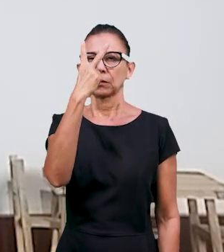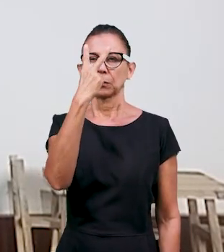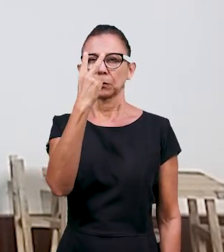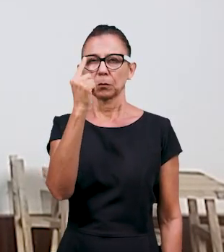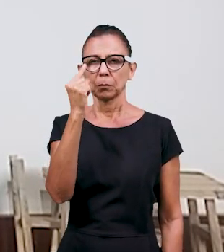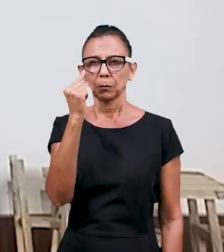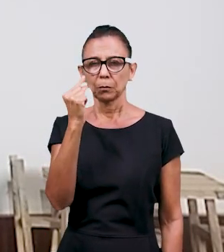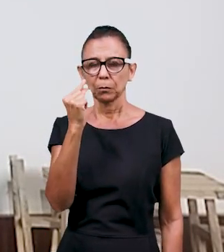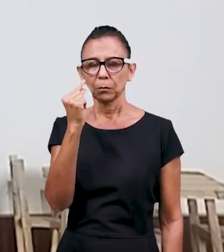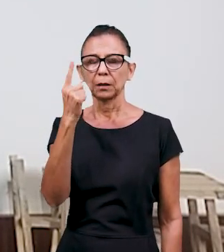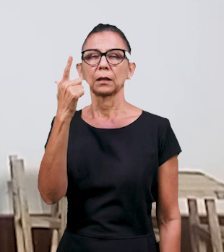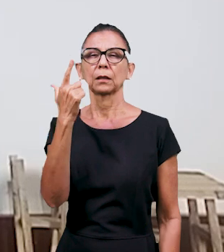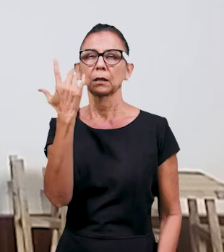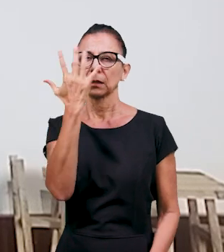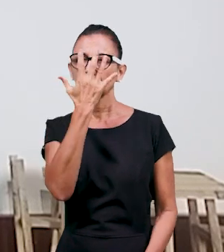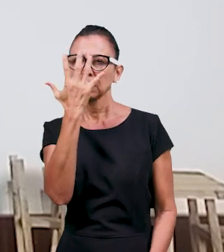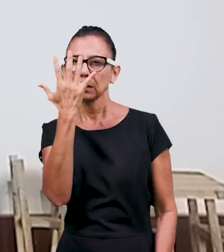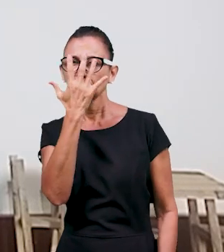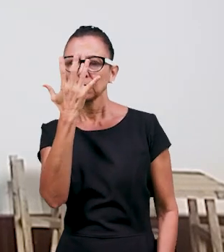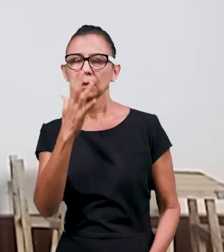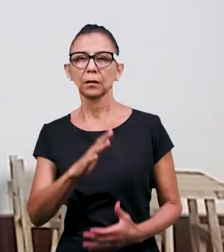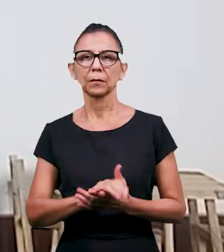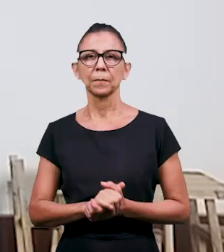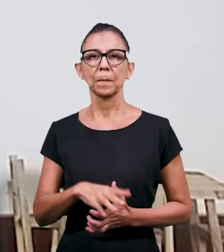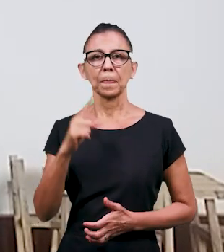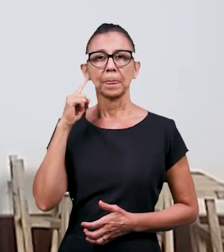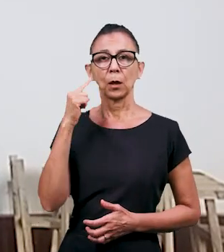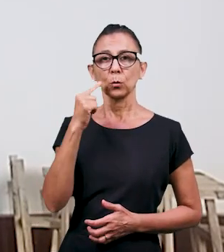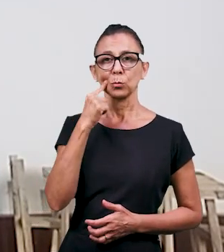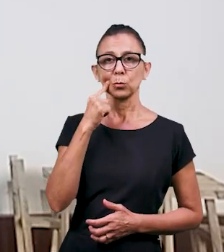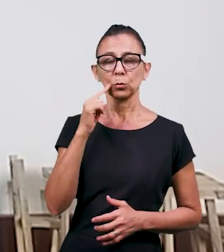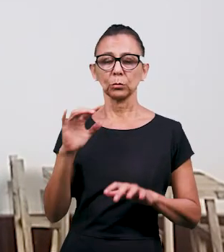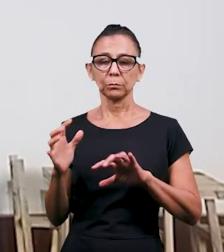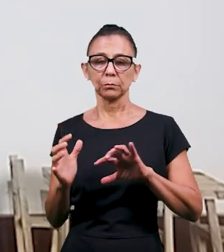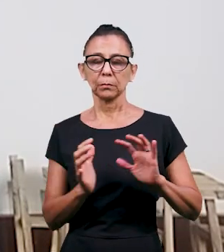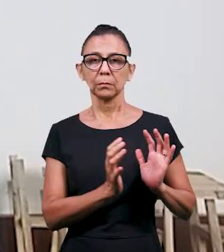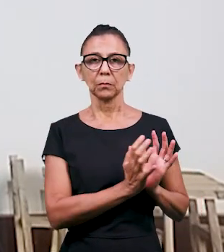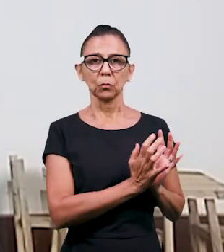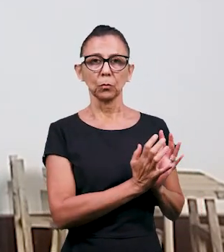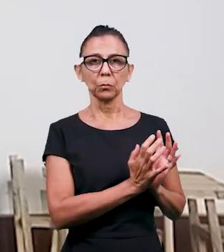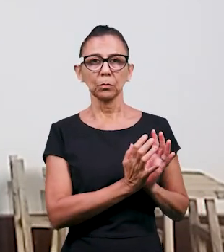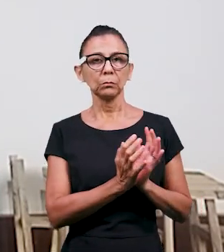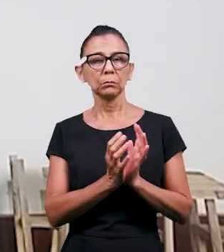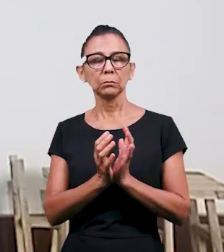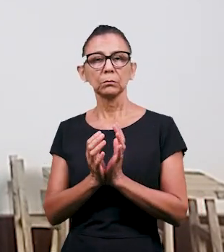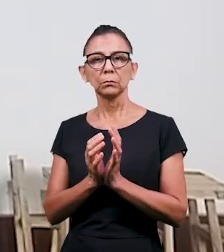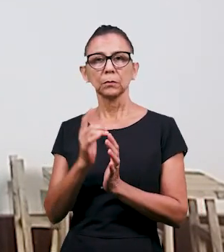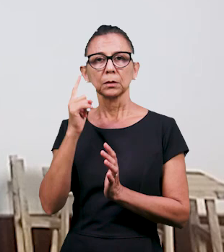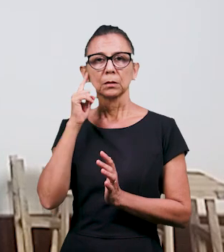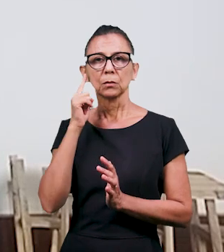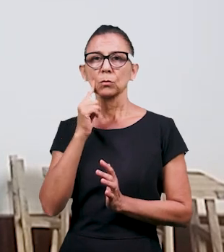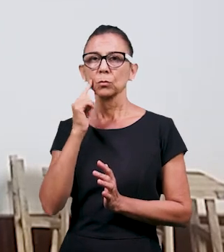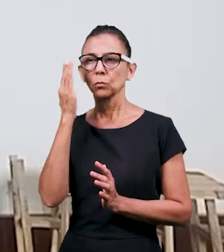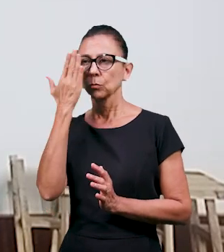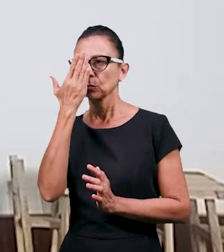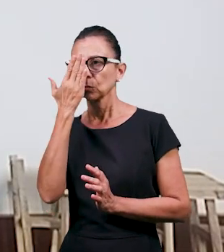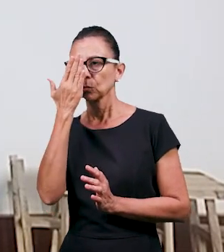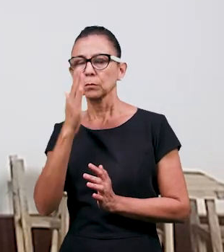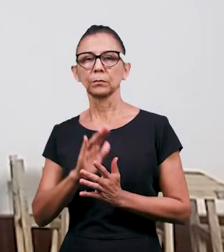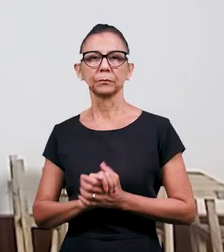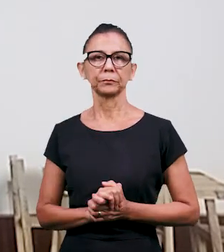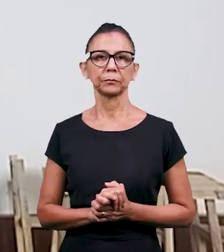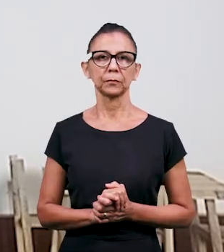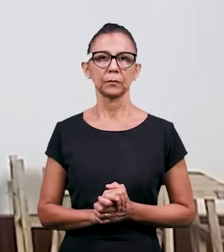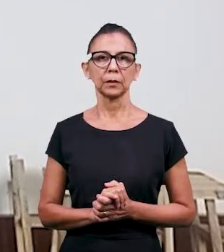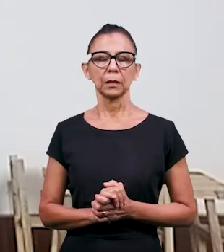o atendimento ao surdo, que é uma deficiência isolada, ou ao cego, que também é uma deficiência isolada. Então, a perda concomitante desses